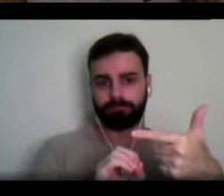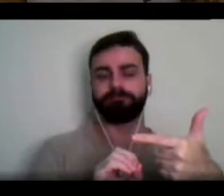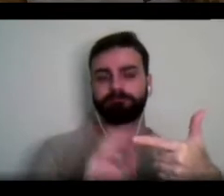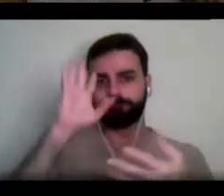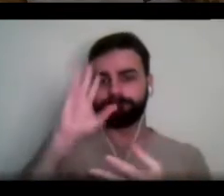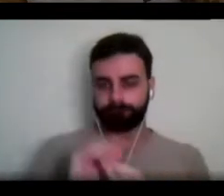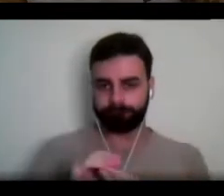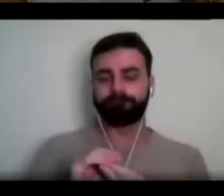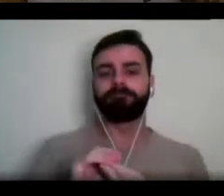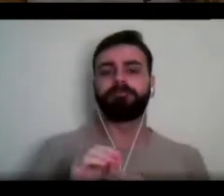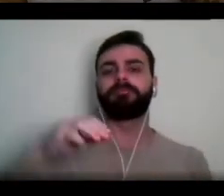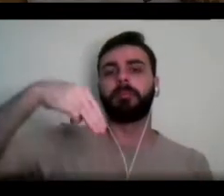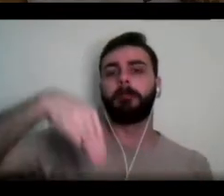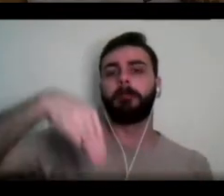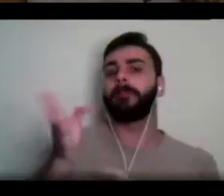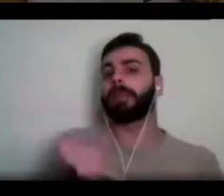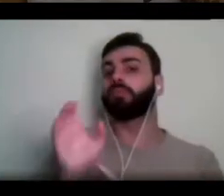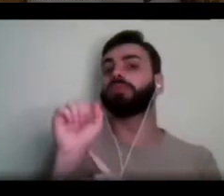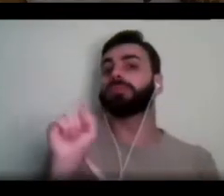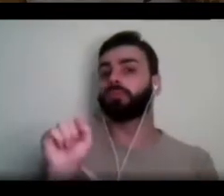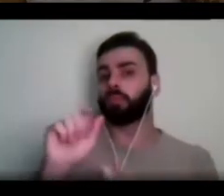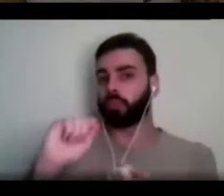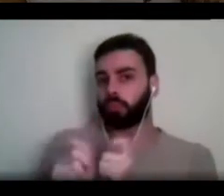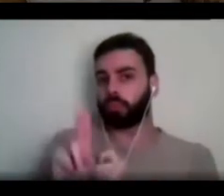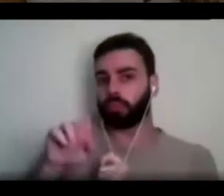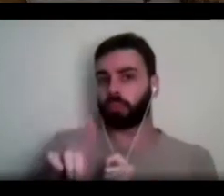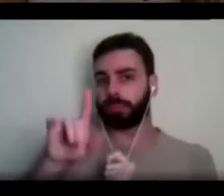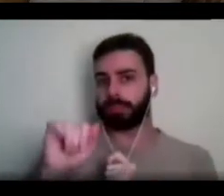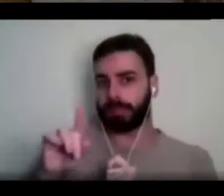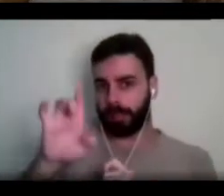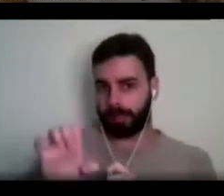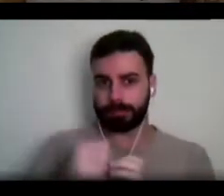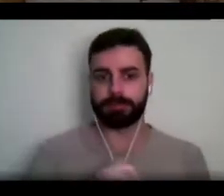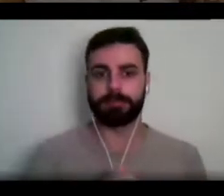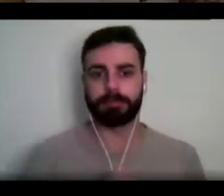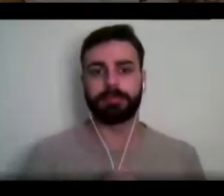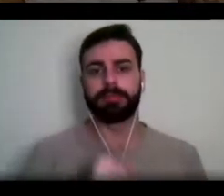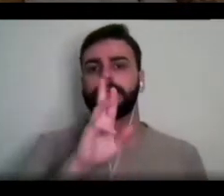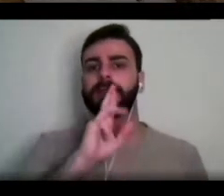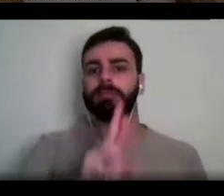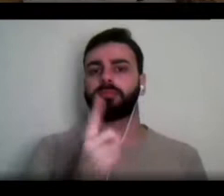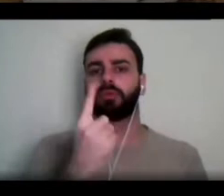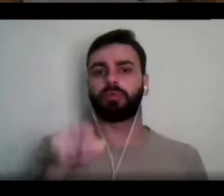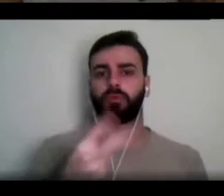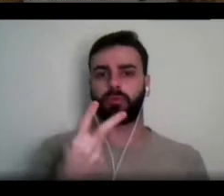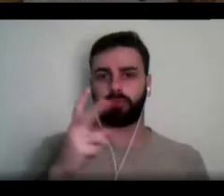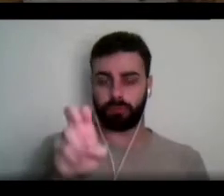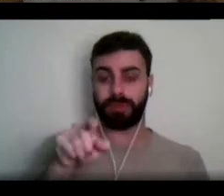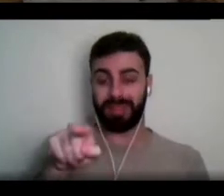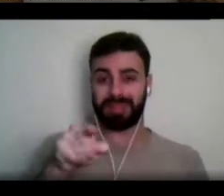segundos, né? Metros dividido por segundo. Eu vou ter uma coisa de velocidade que é